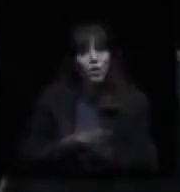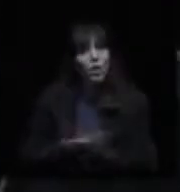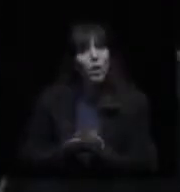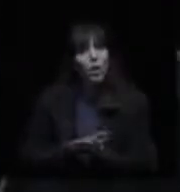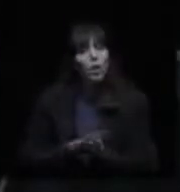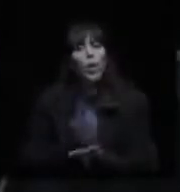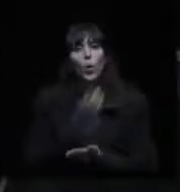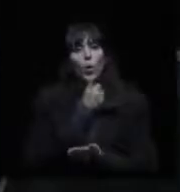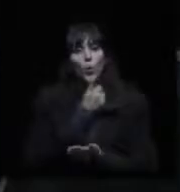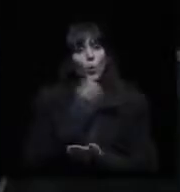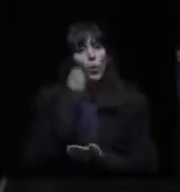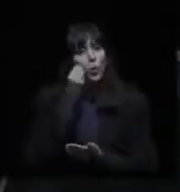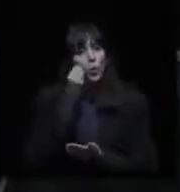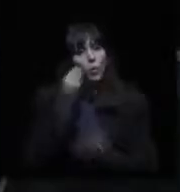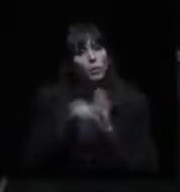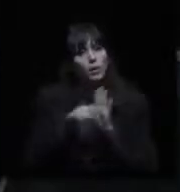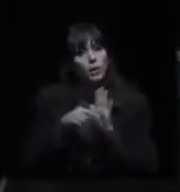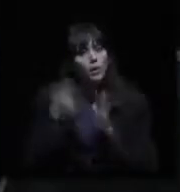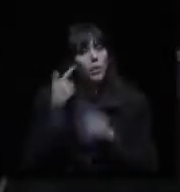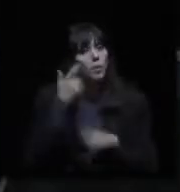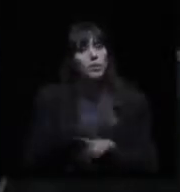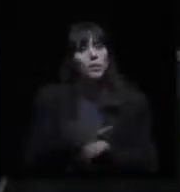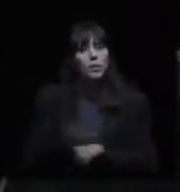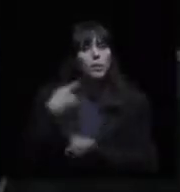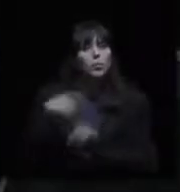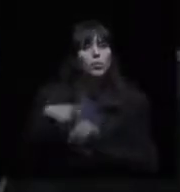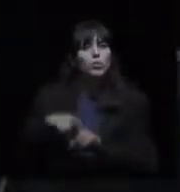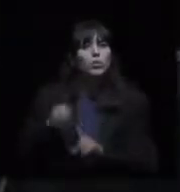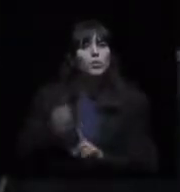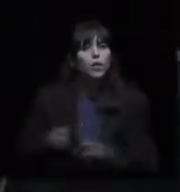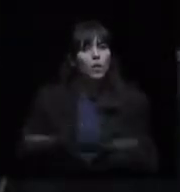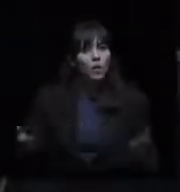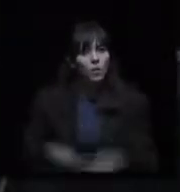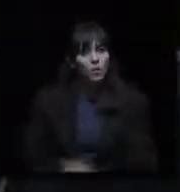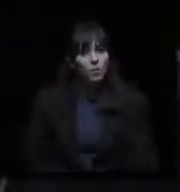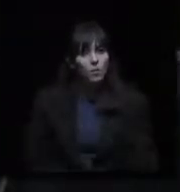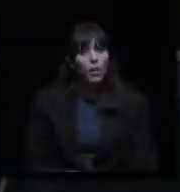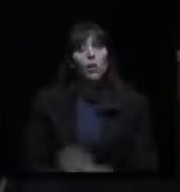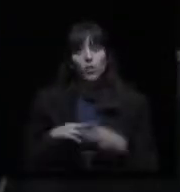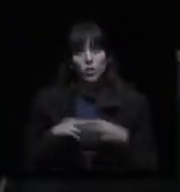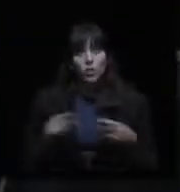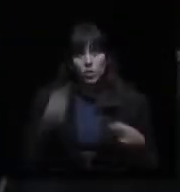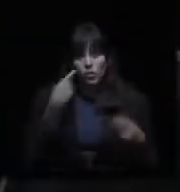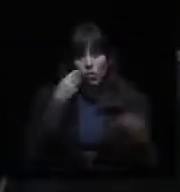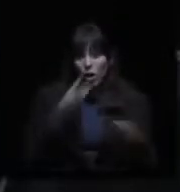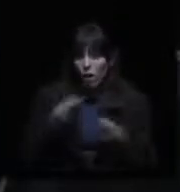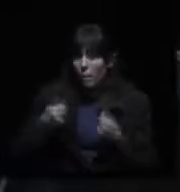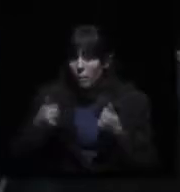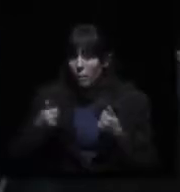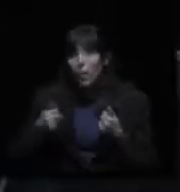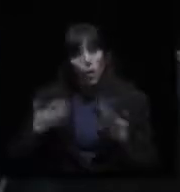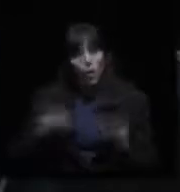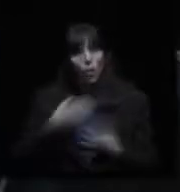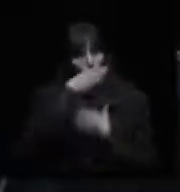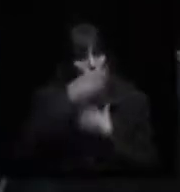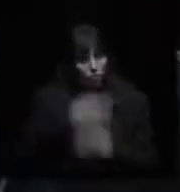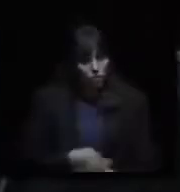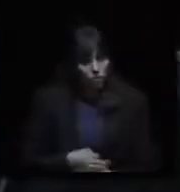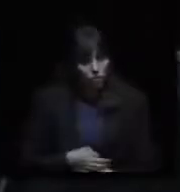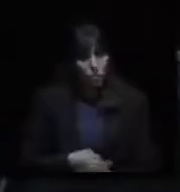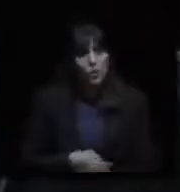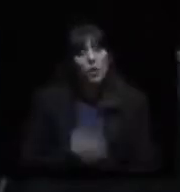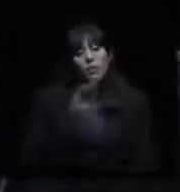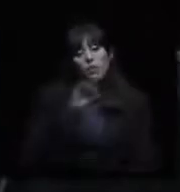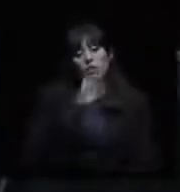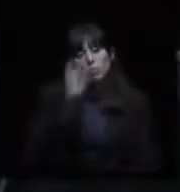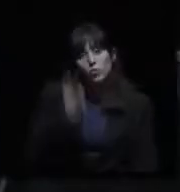como é possível apresentar esta medida como algo positivo? Aliás, se o Executivo fez bem as contas, estará em condições de confirmar aqui que os